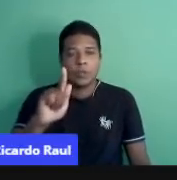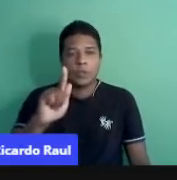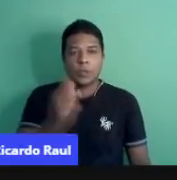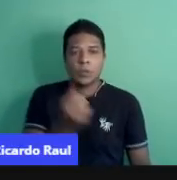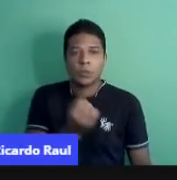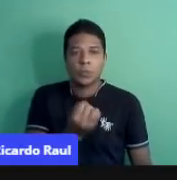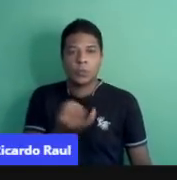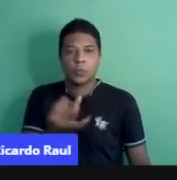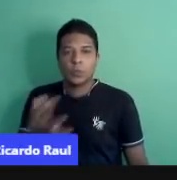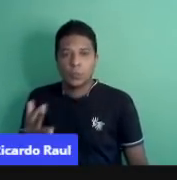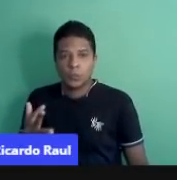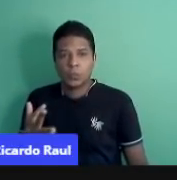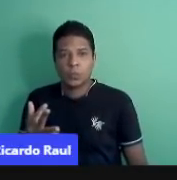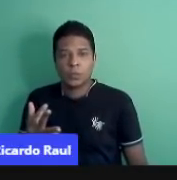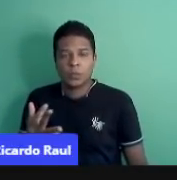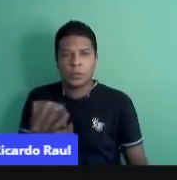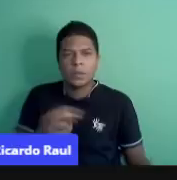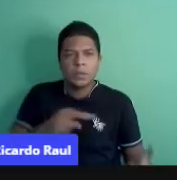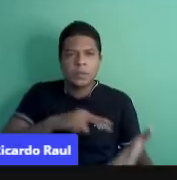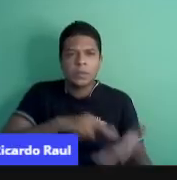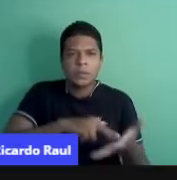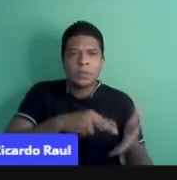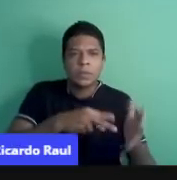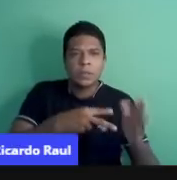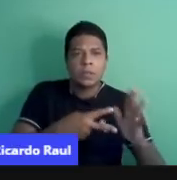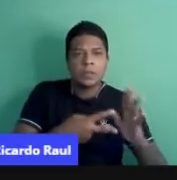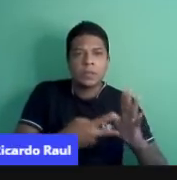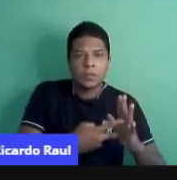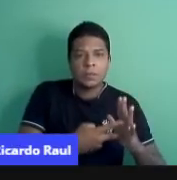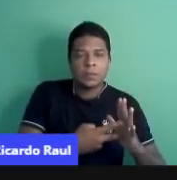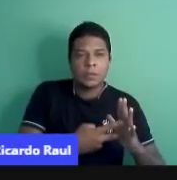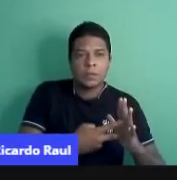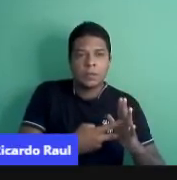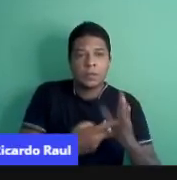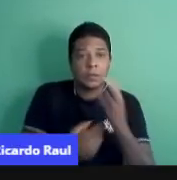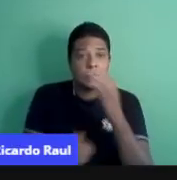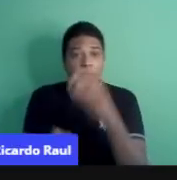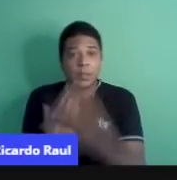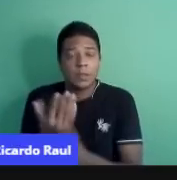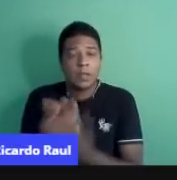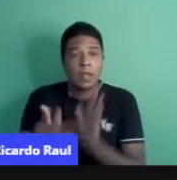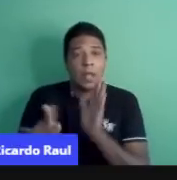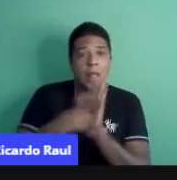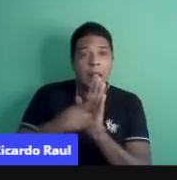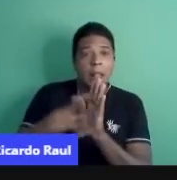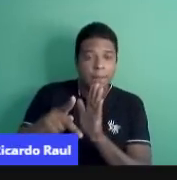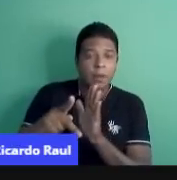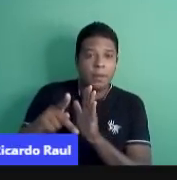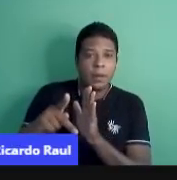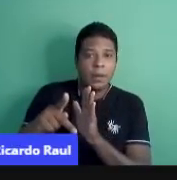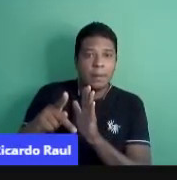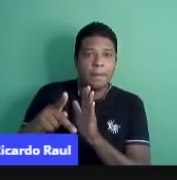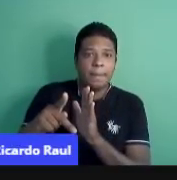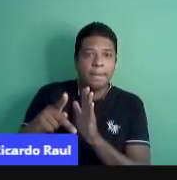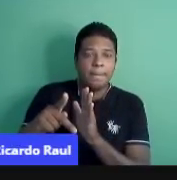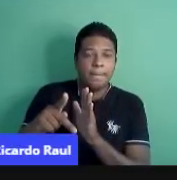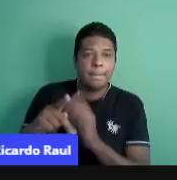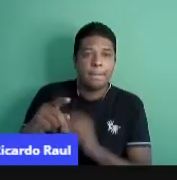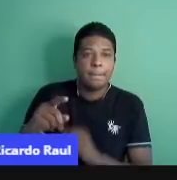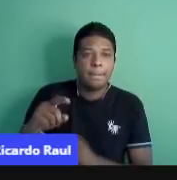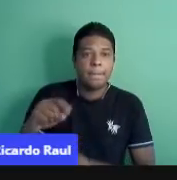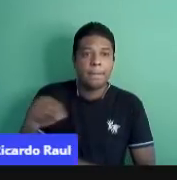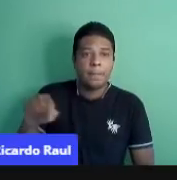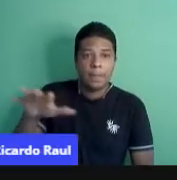ou seja, significa que são habilidades que foram criadas especificamente para a nossa